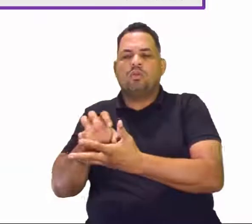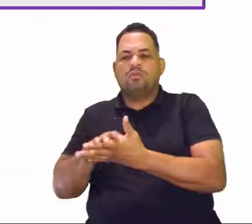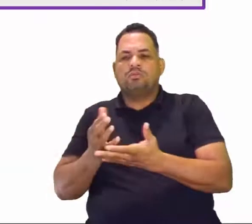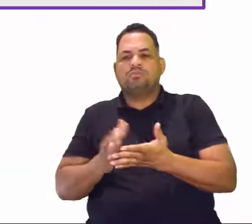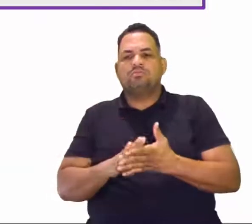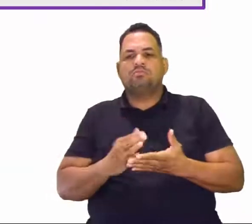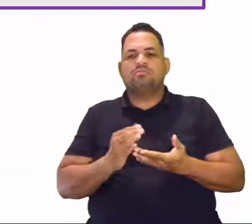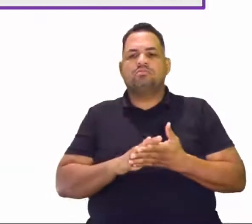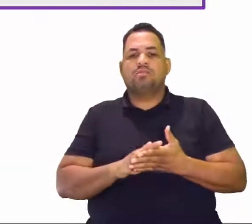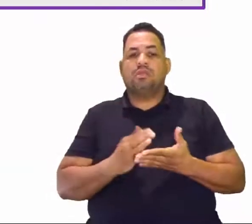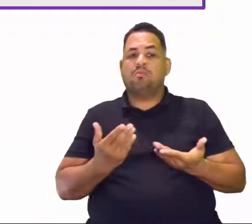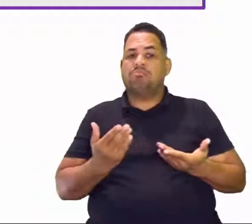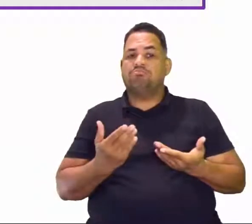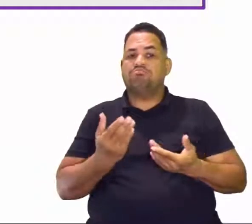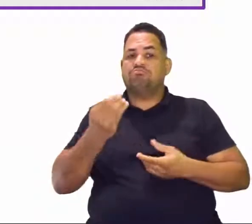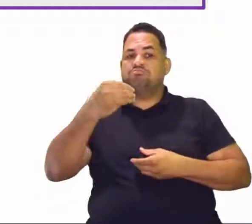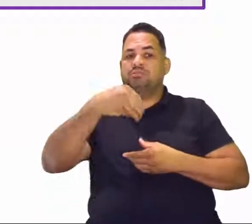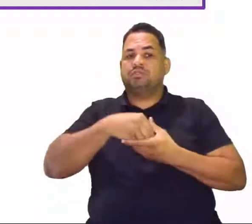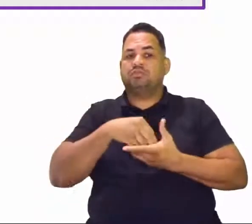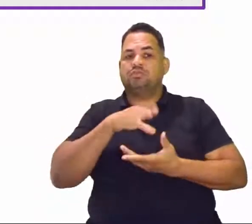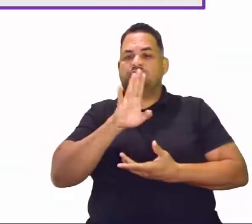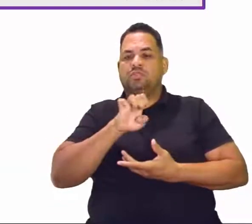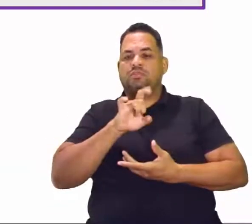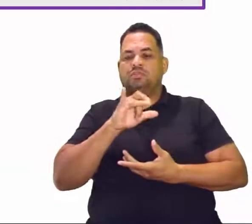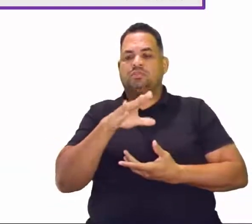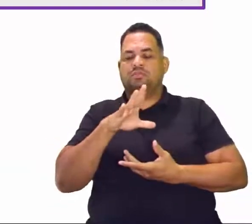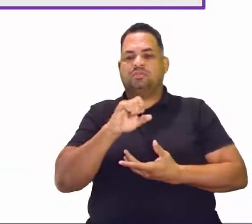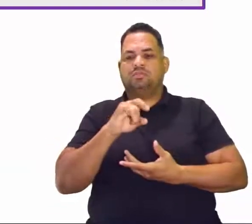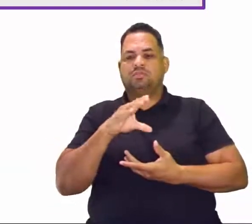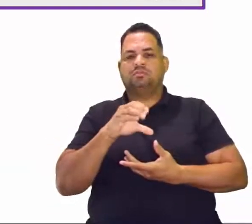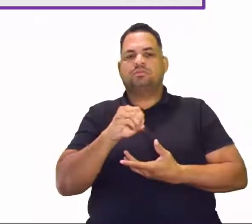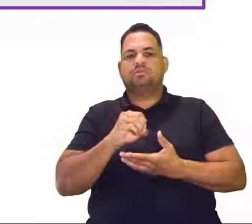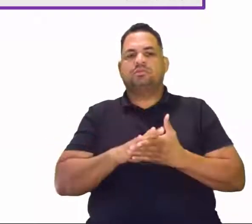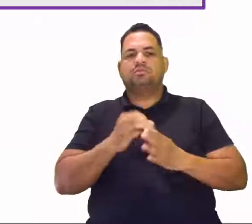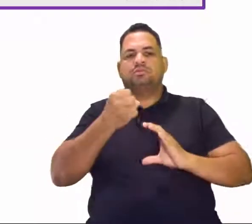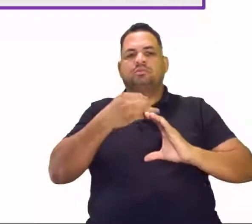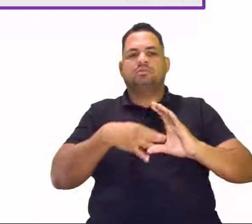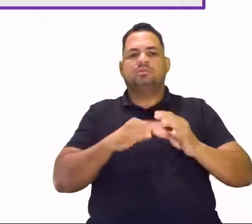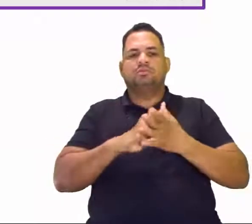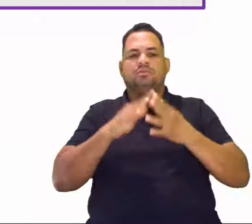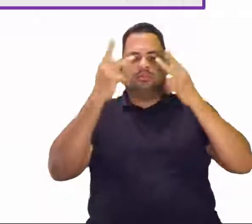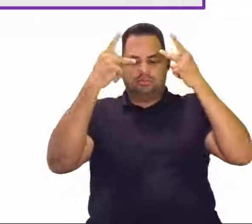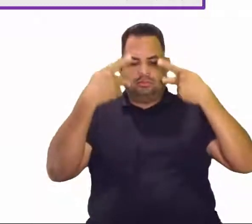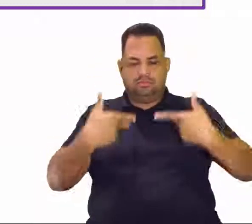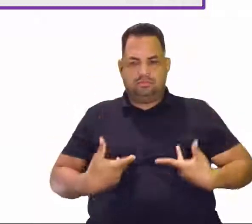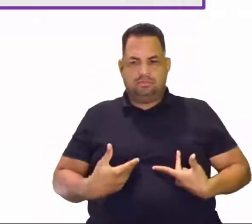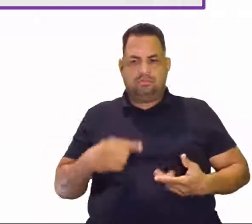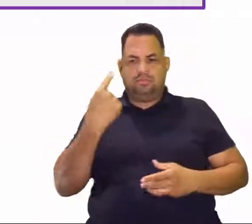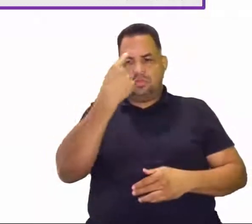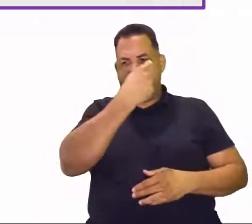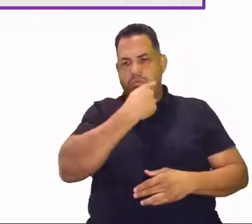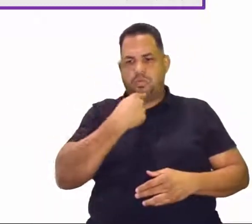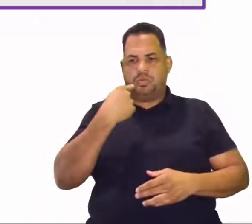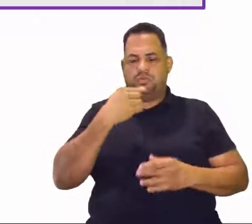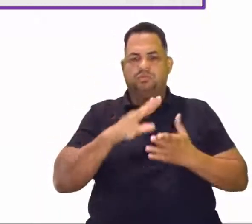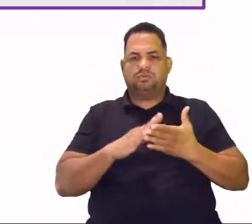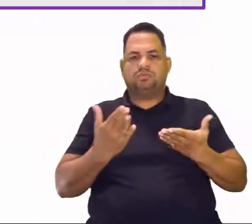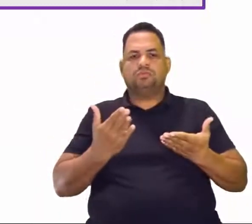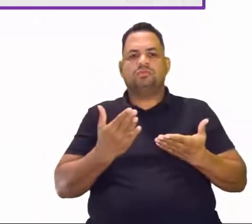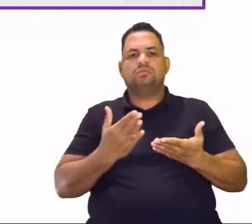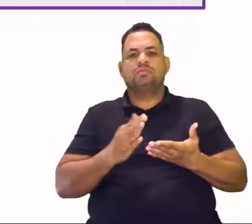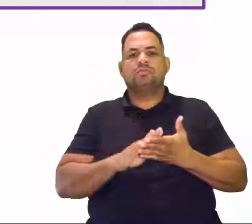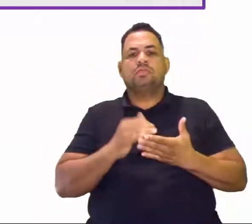do at é preciso então as características físicas elas foram aí é um